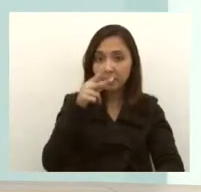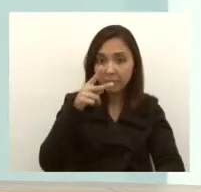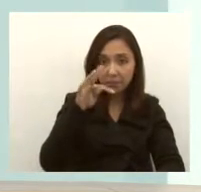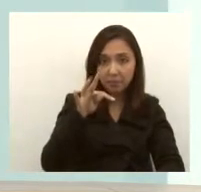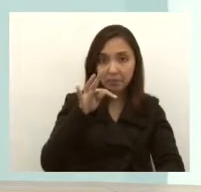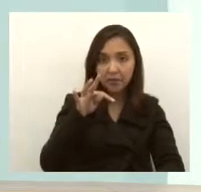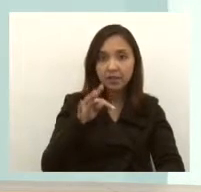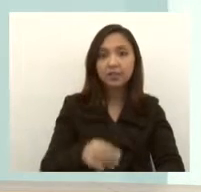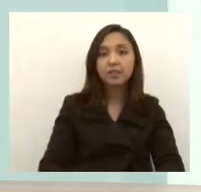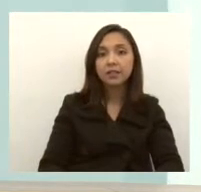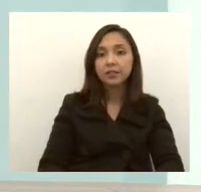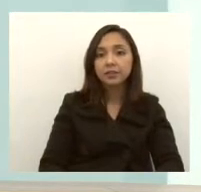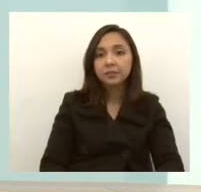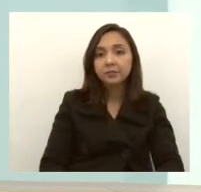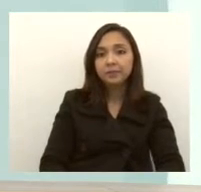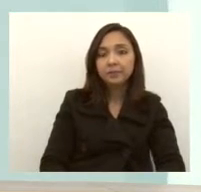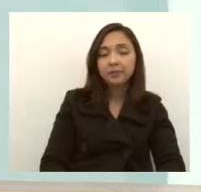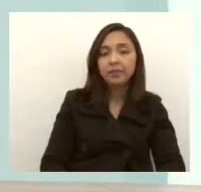o PT